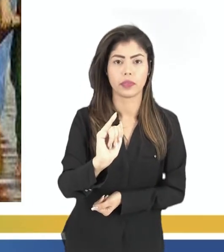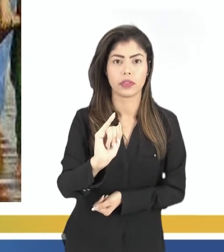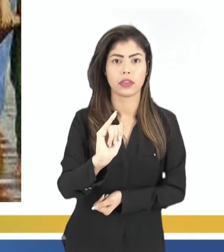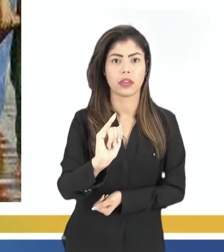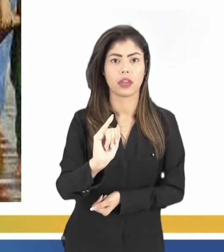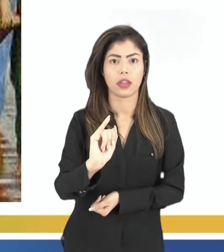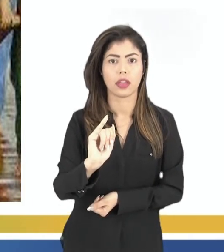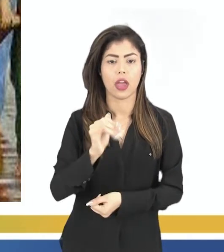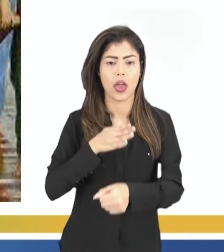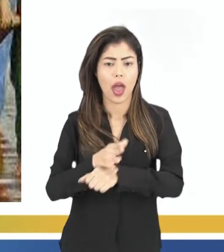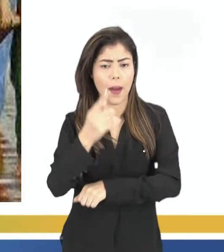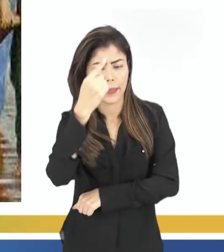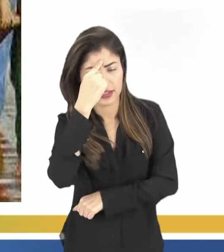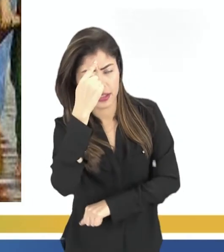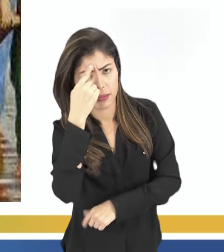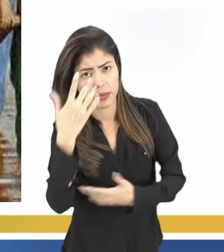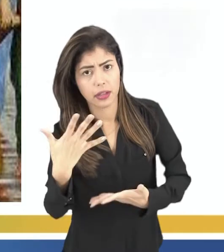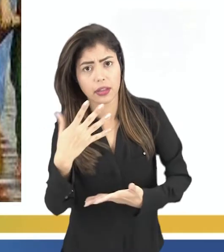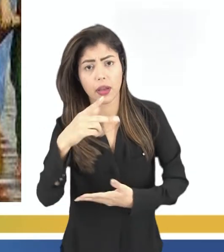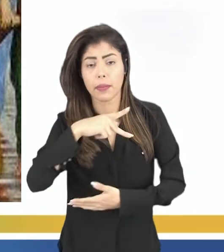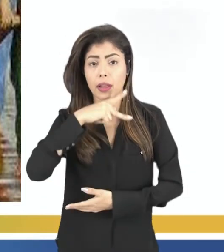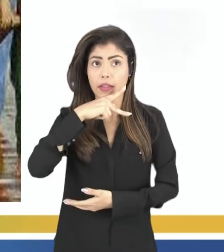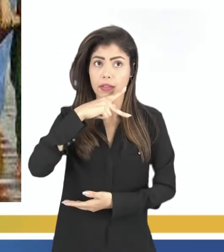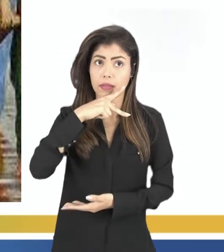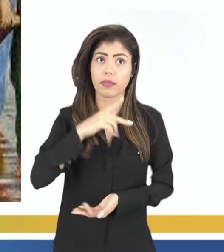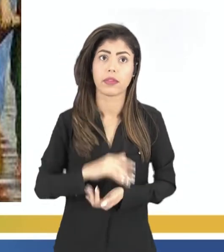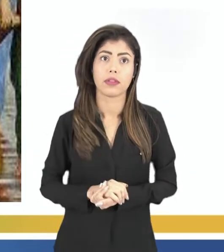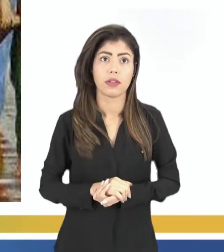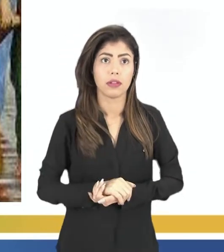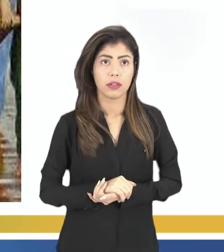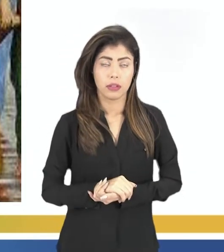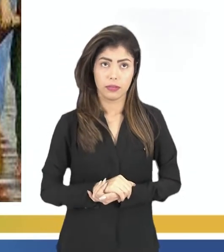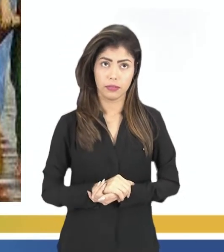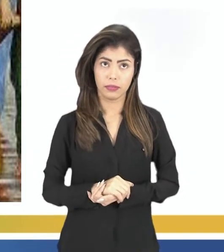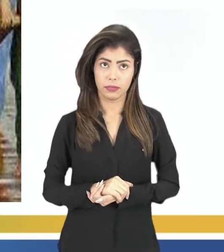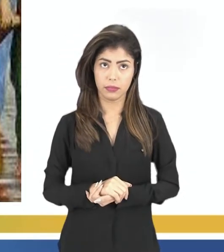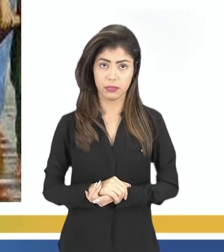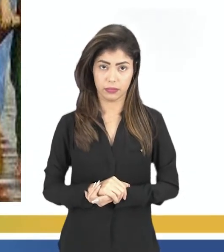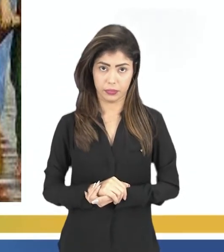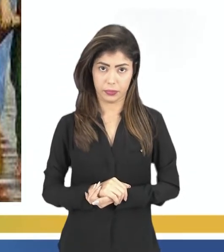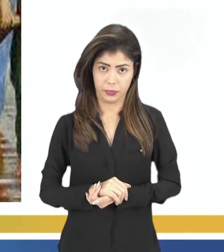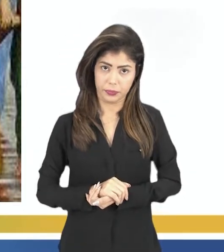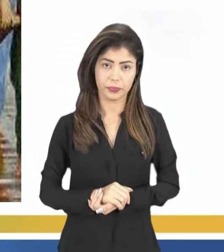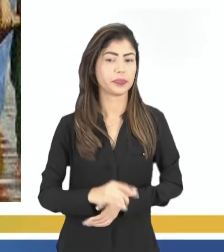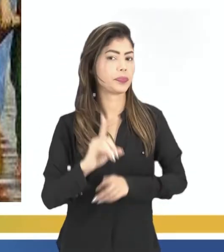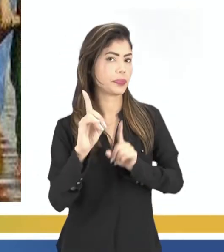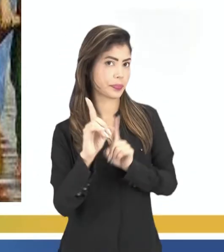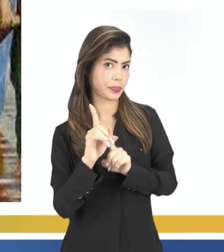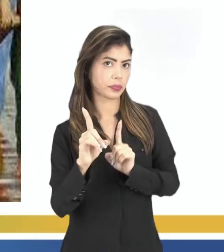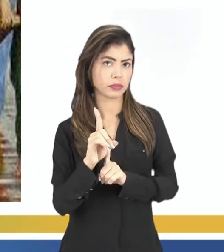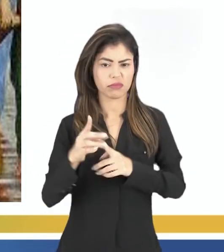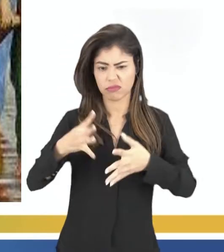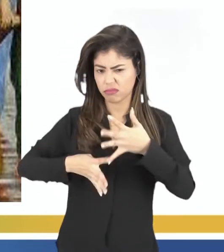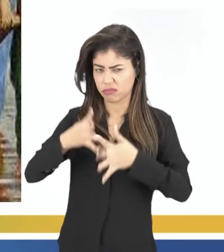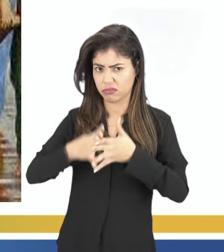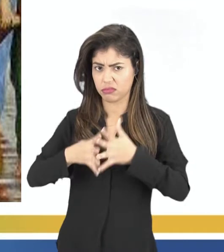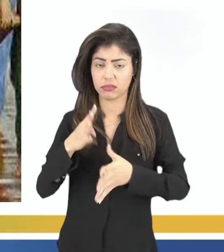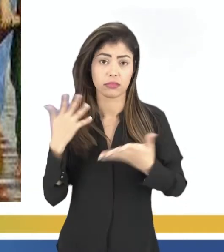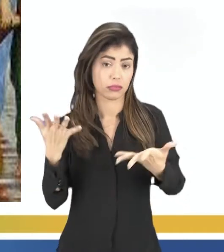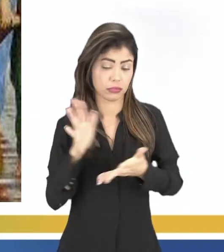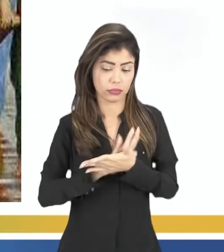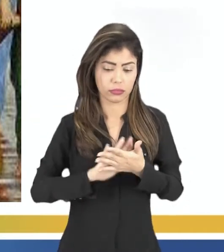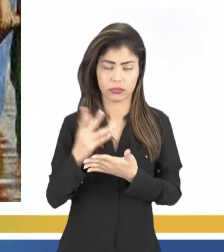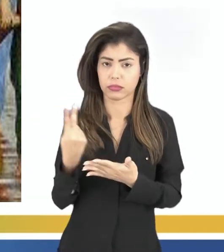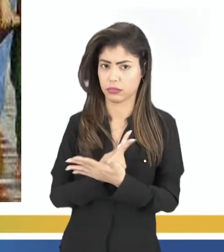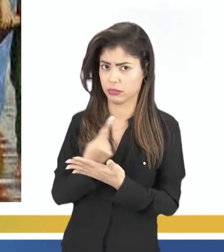acessado através do pensamento. Platão, ó, o gesto já diz tudo. Então, a D é super confusa, a essência, as coisas do